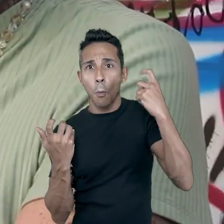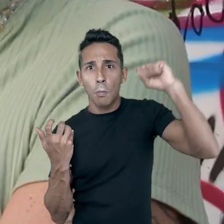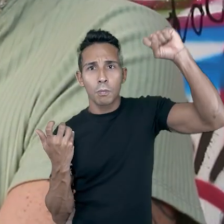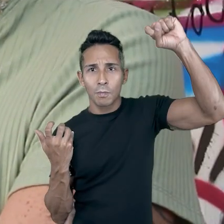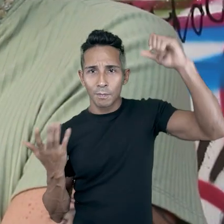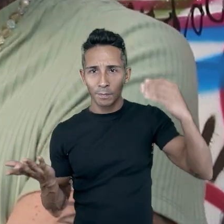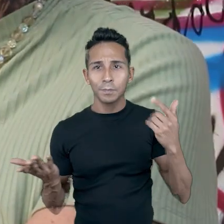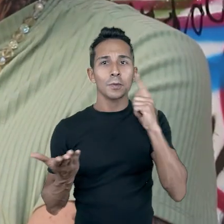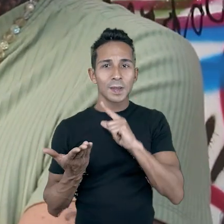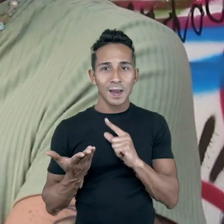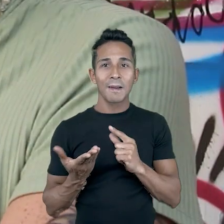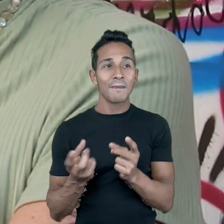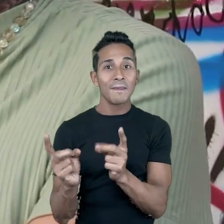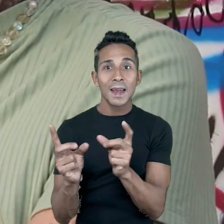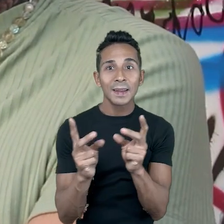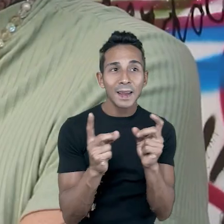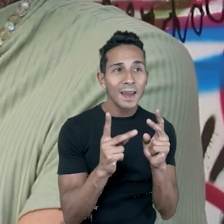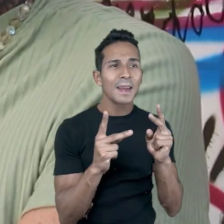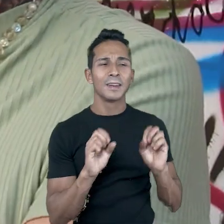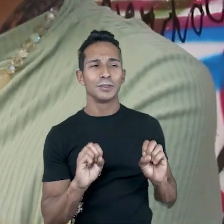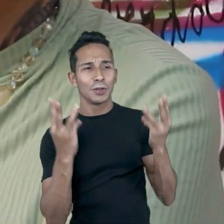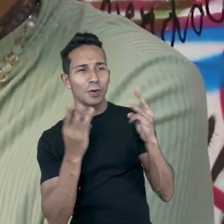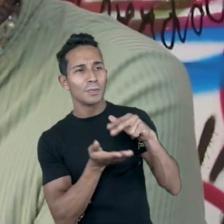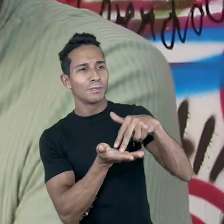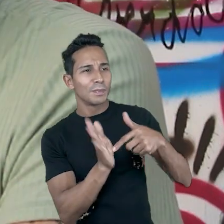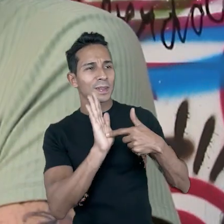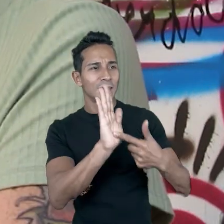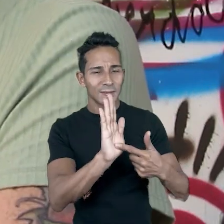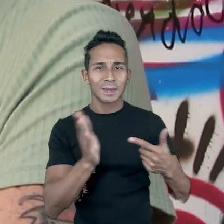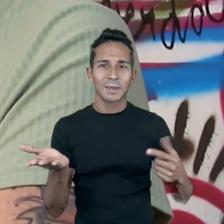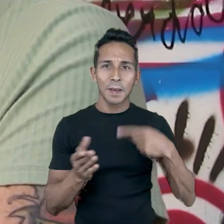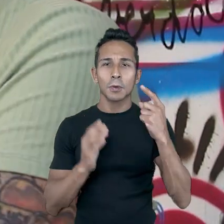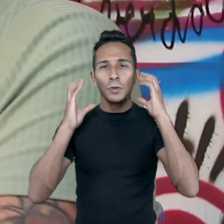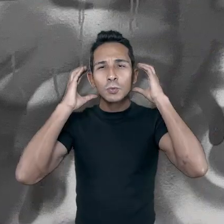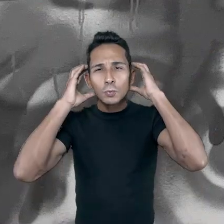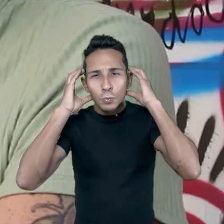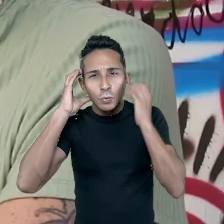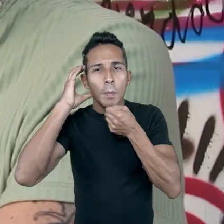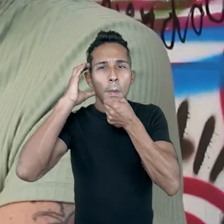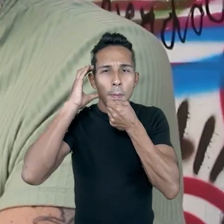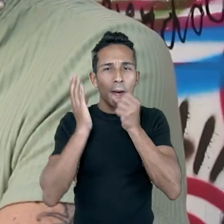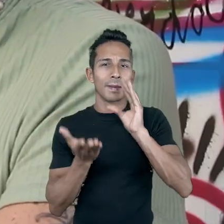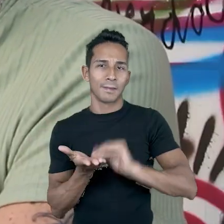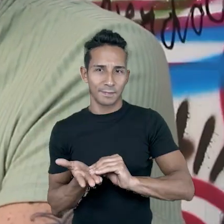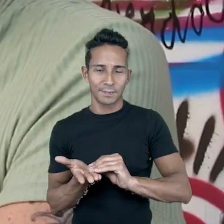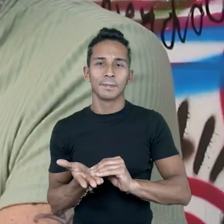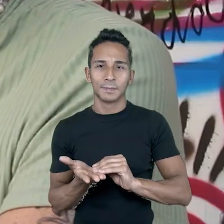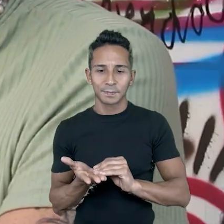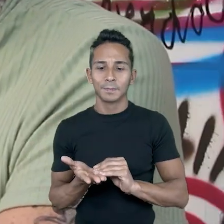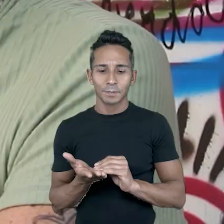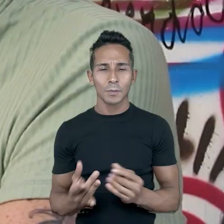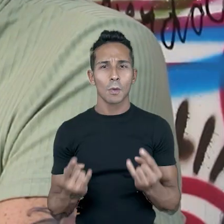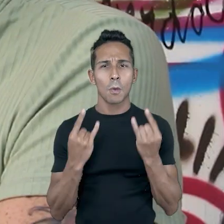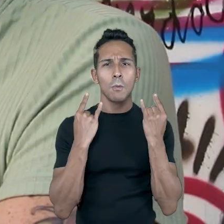embora. Conseguia vender as fitas e fazer show, e aí depois gravar no estúdio, entendeu? Bom, tal. Acho que é muito sobre isso também, que é o que